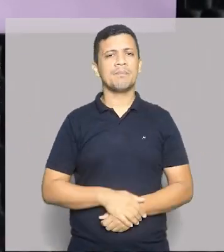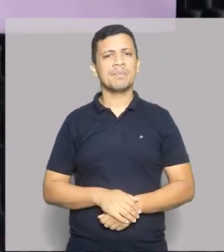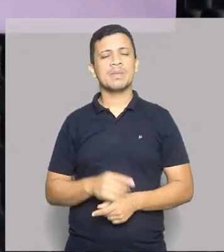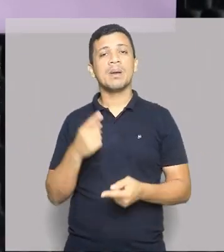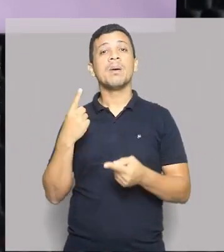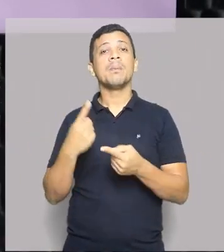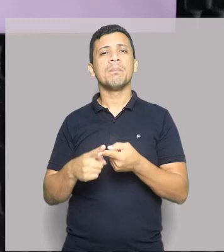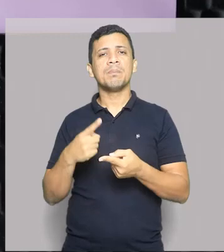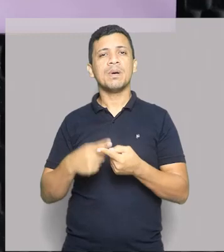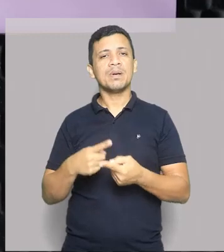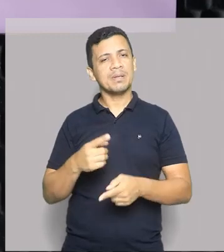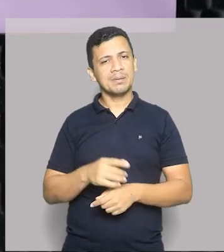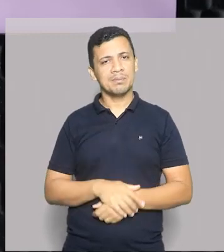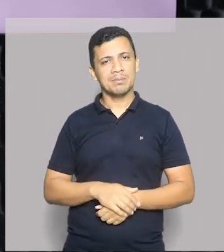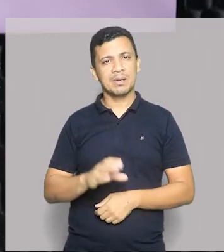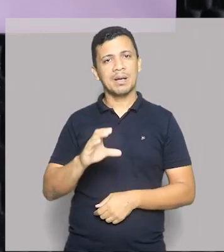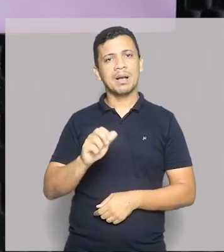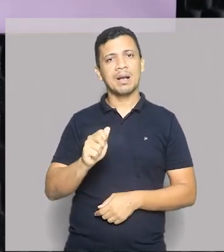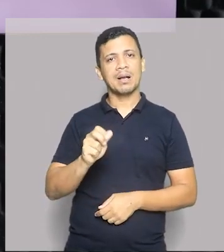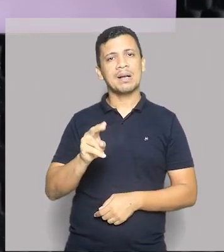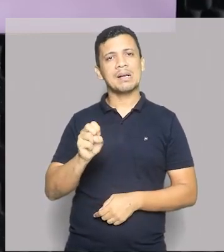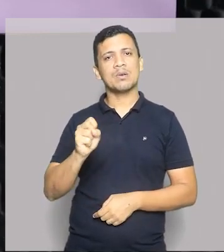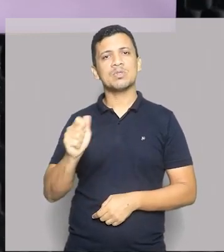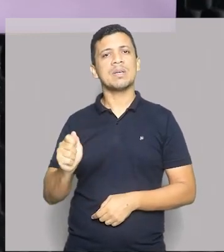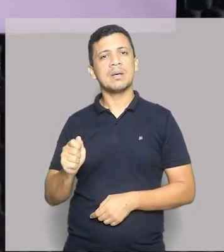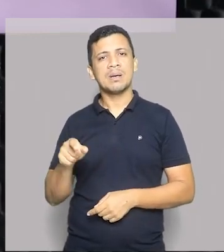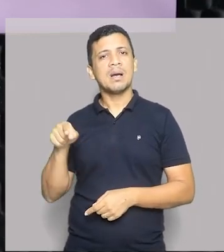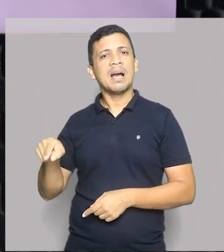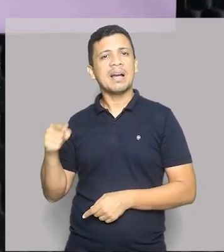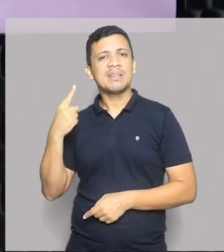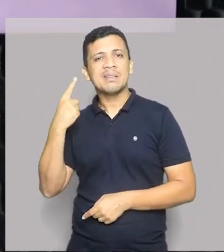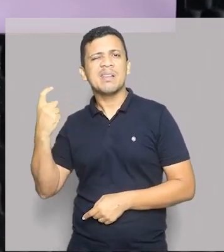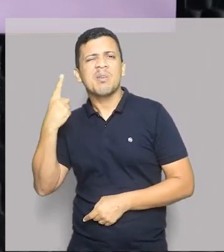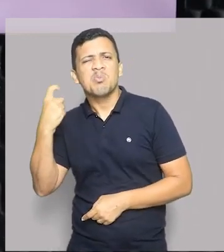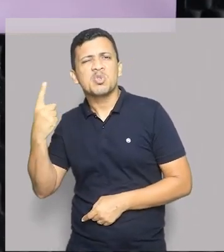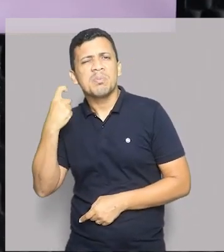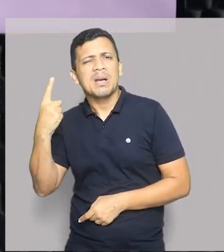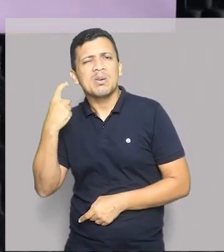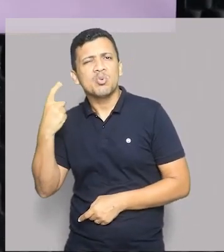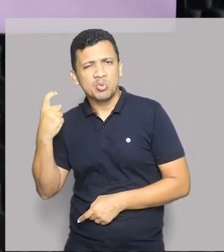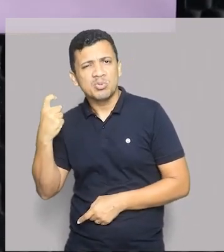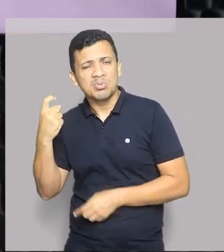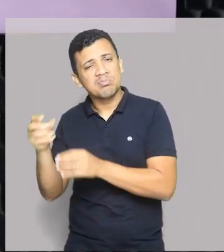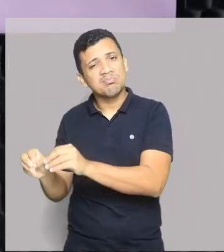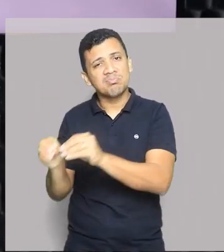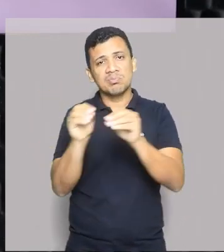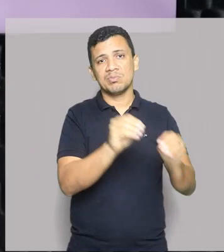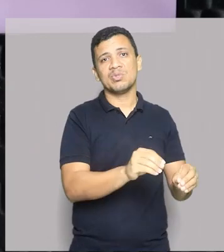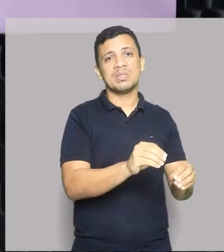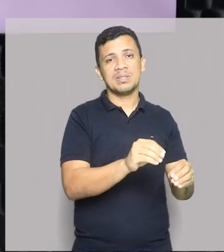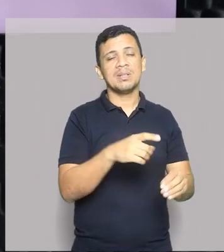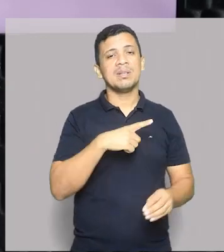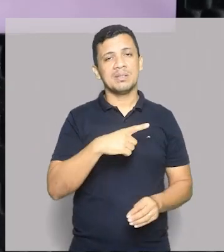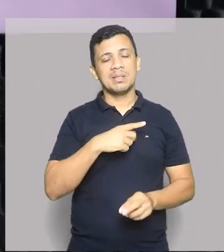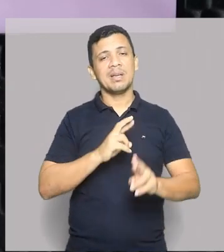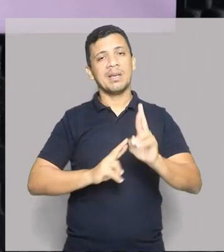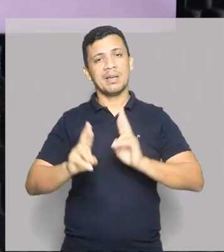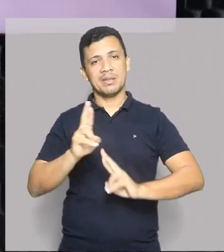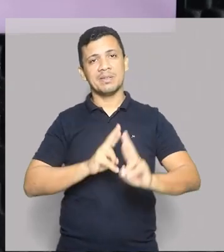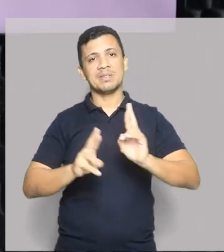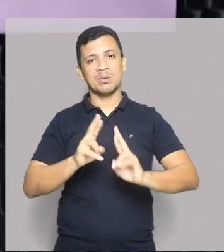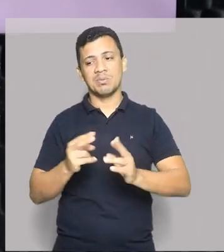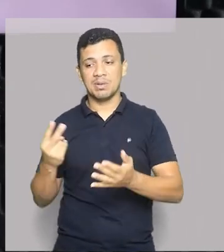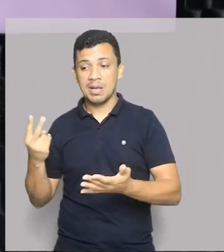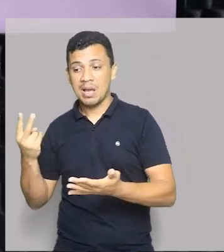resolvemos mudar de lugar porque havia muito barulho na sala, certo? Então você tem uma relação de